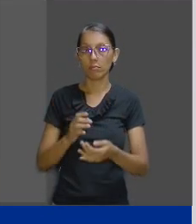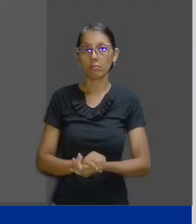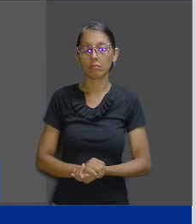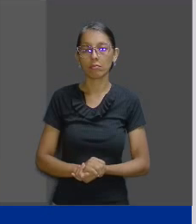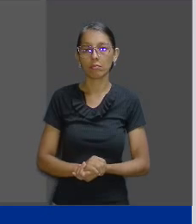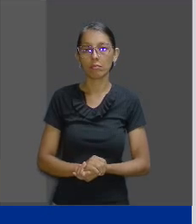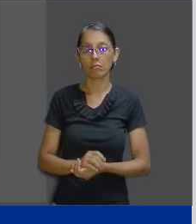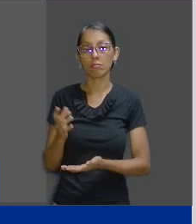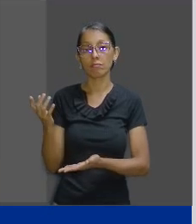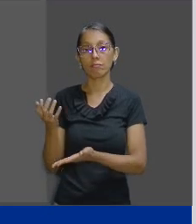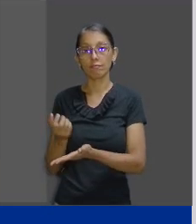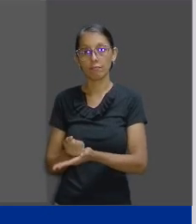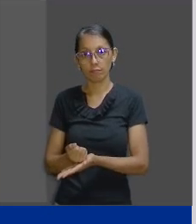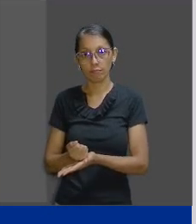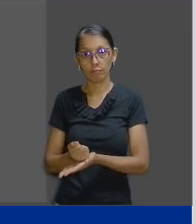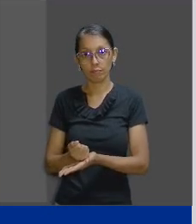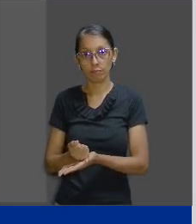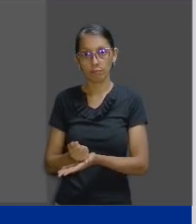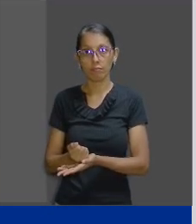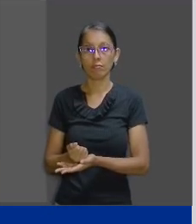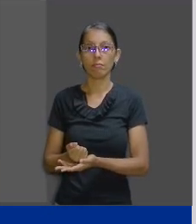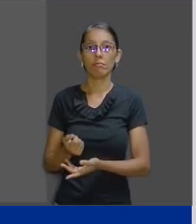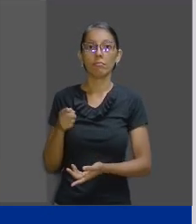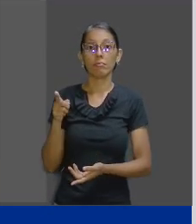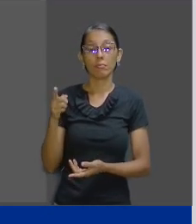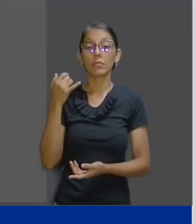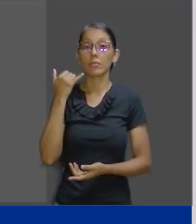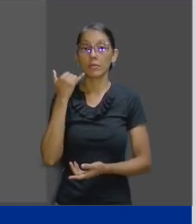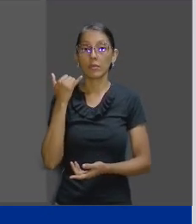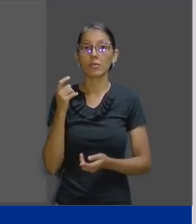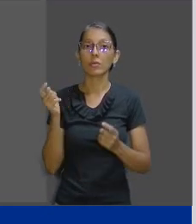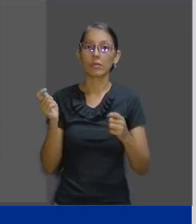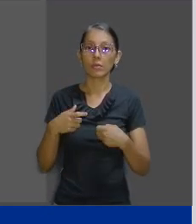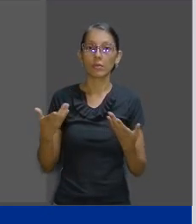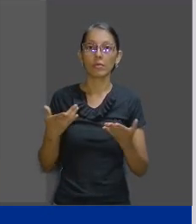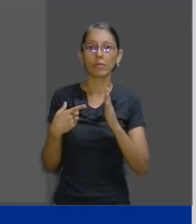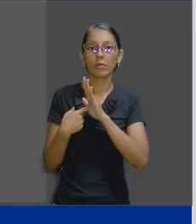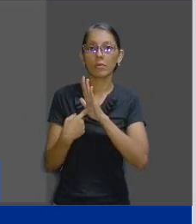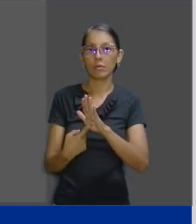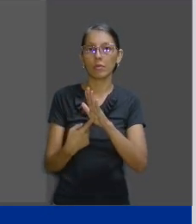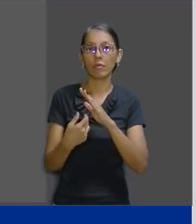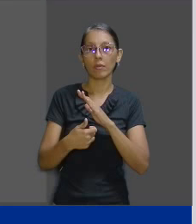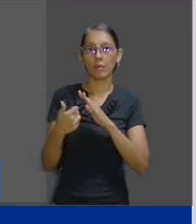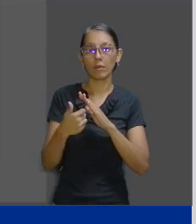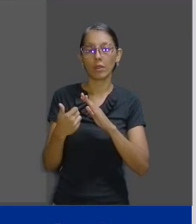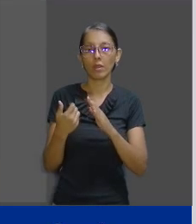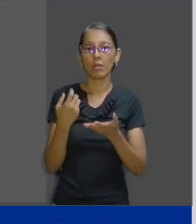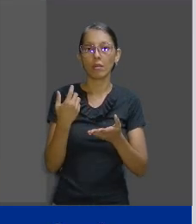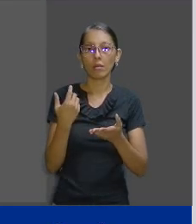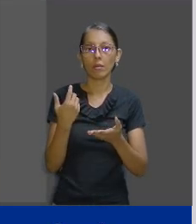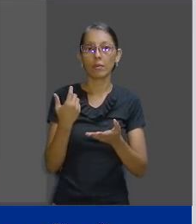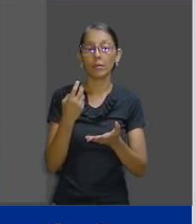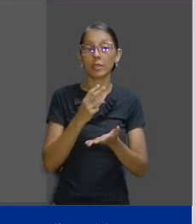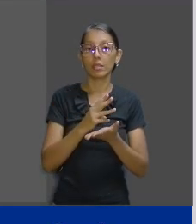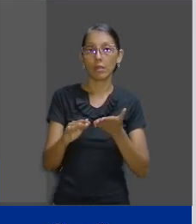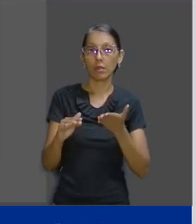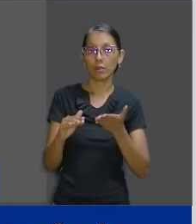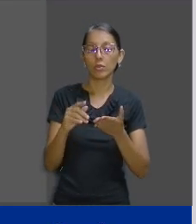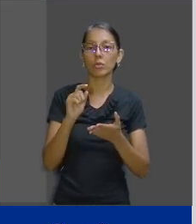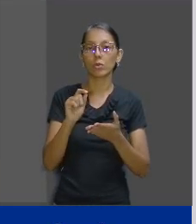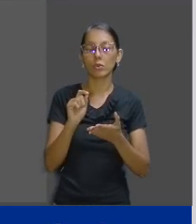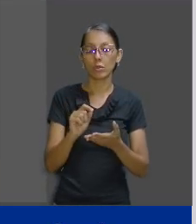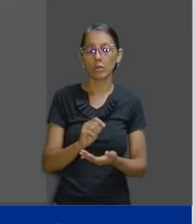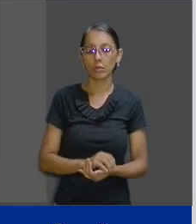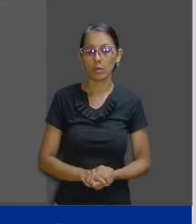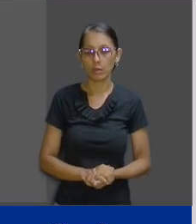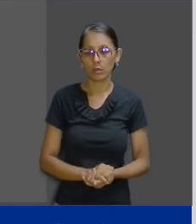e que foram feitas cuja extração foi feita com toda a diligência. A primeira mensagem demonstra o quê? Demonstra que o Jorge